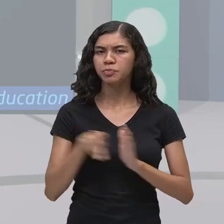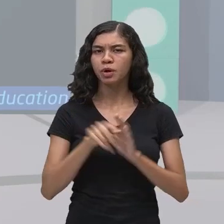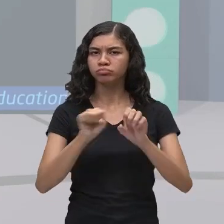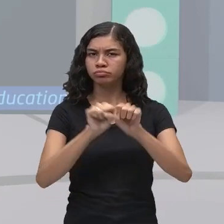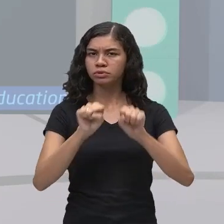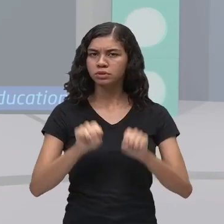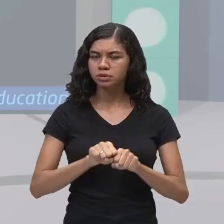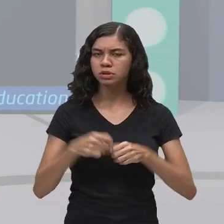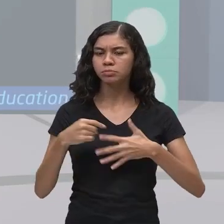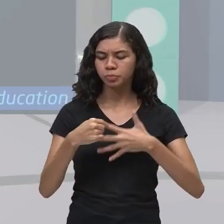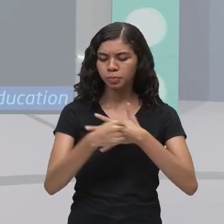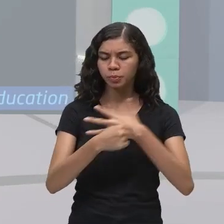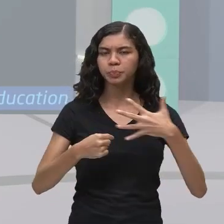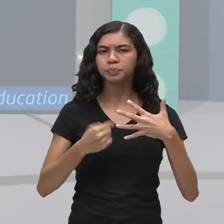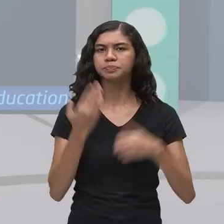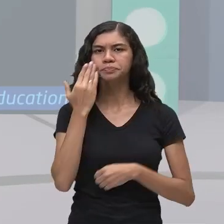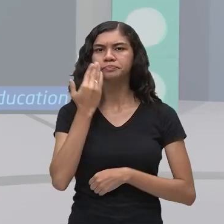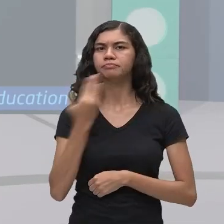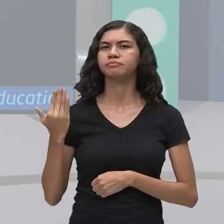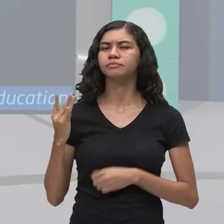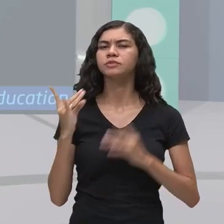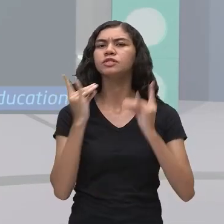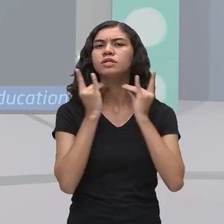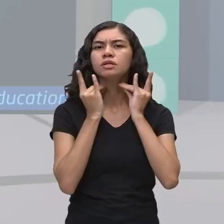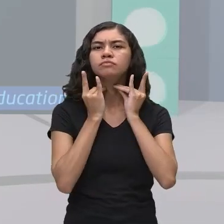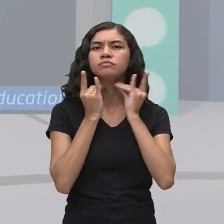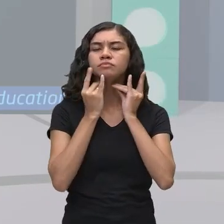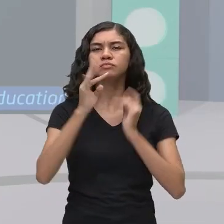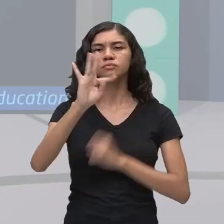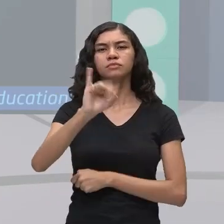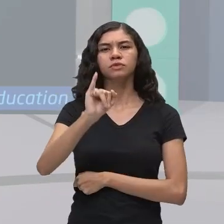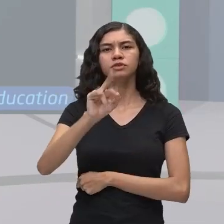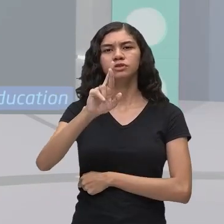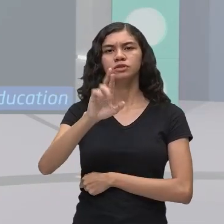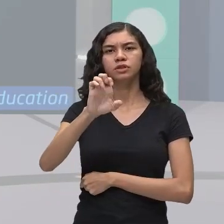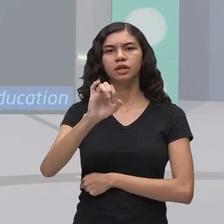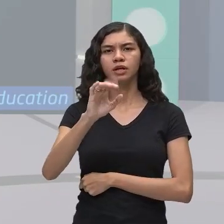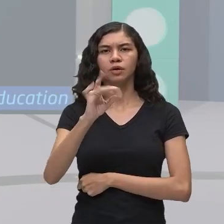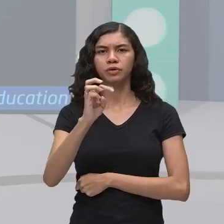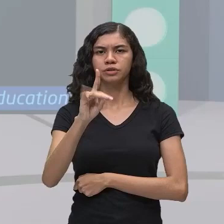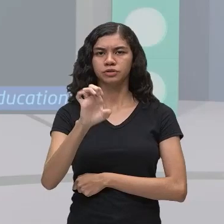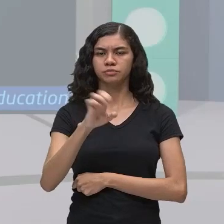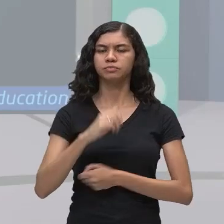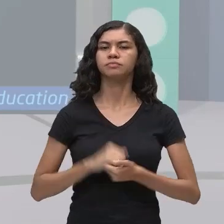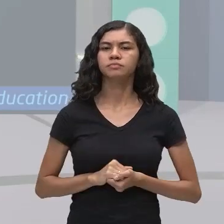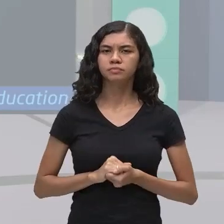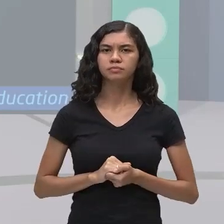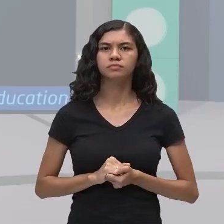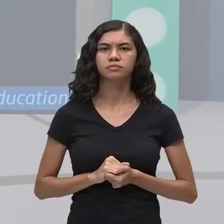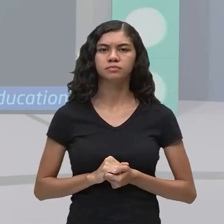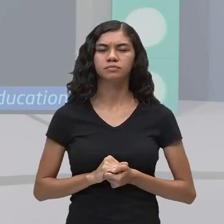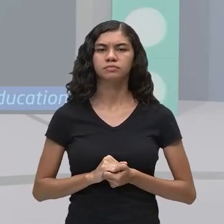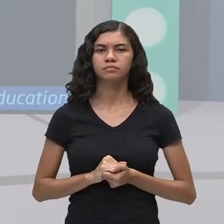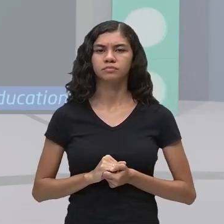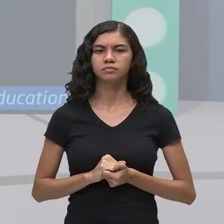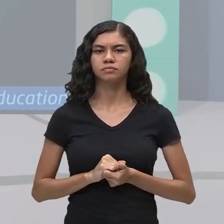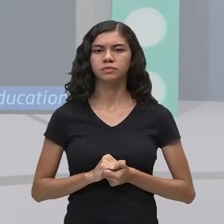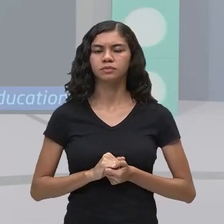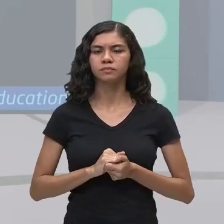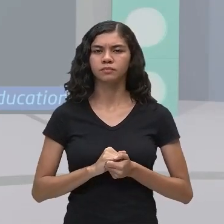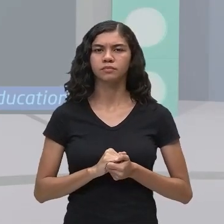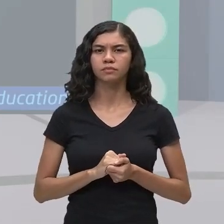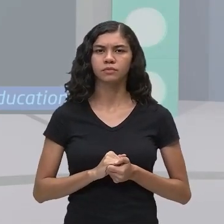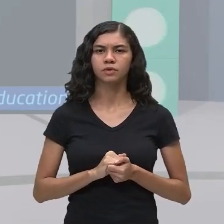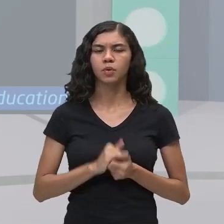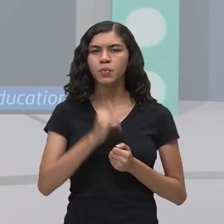a tireoide. Então, como vocês podem observar, a tireoide é essa glândula que fica localizada na parte anterior do